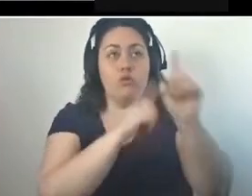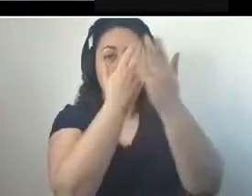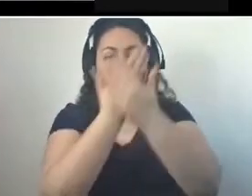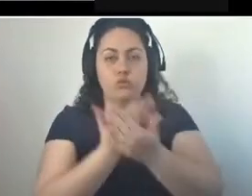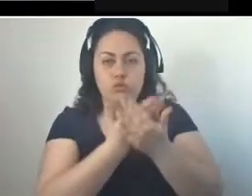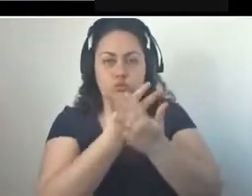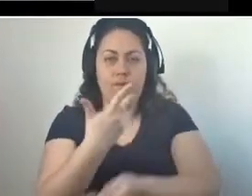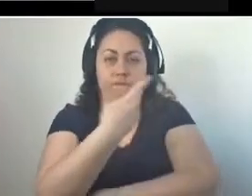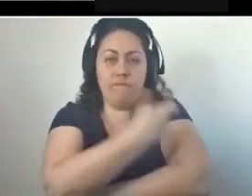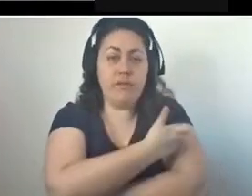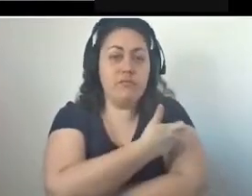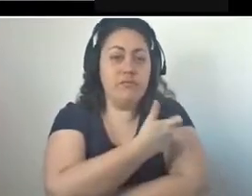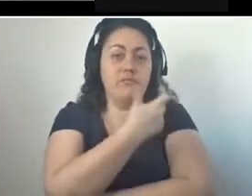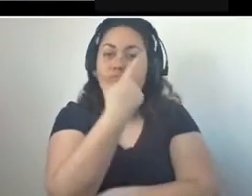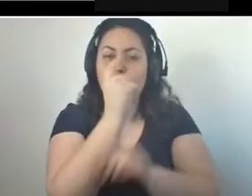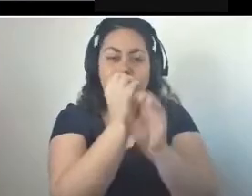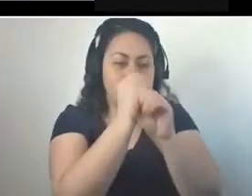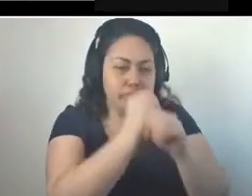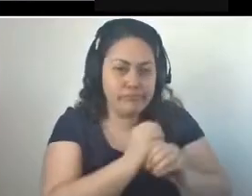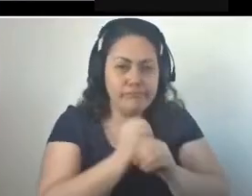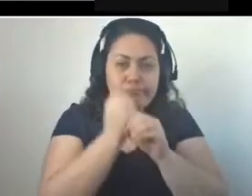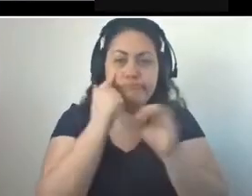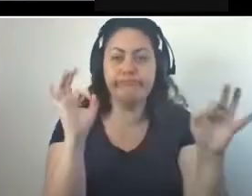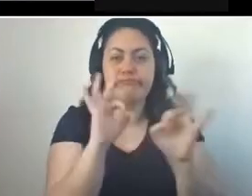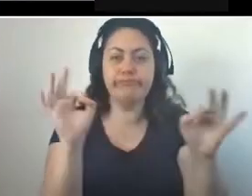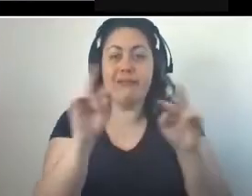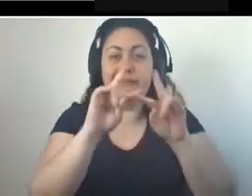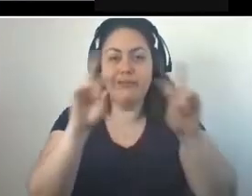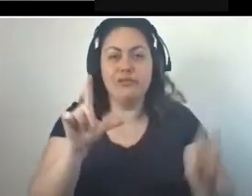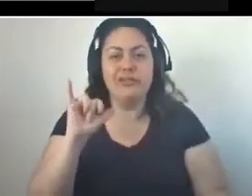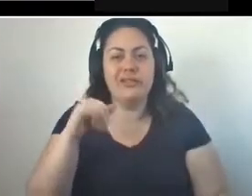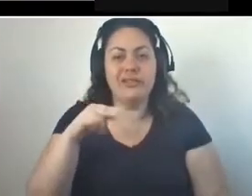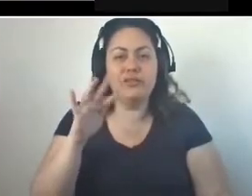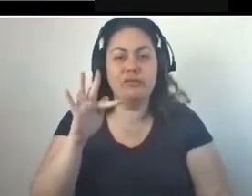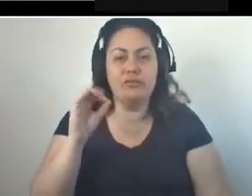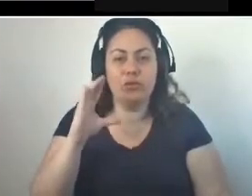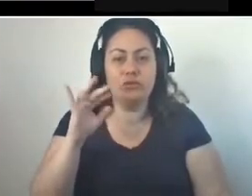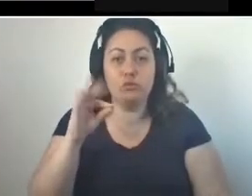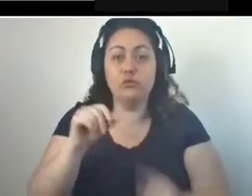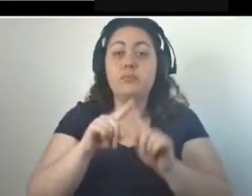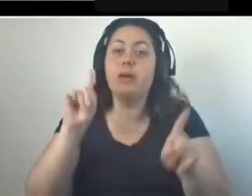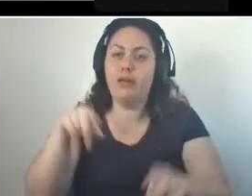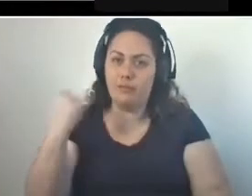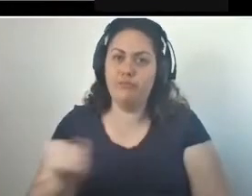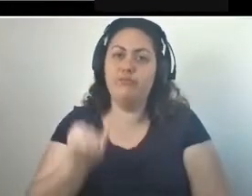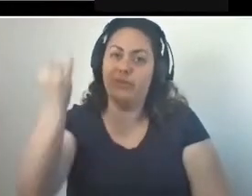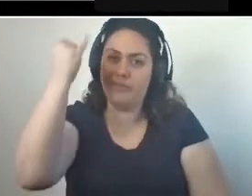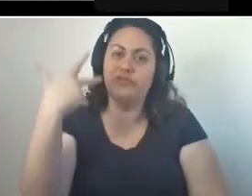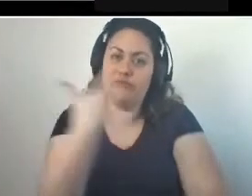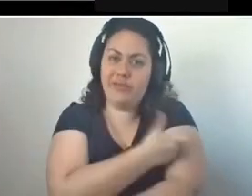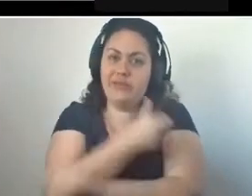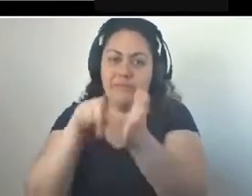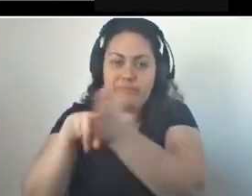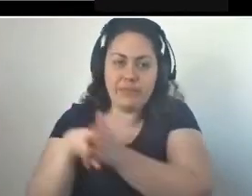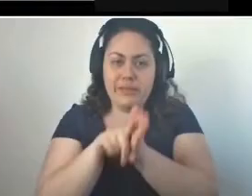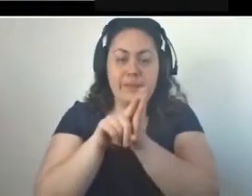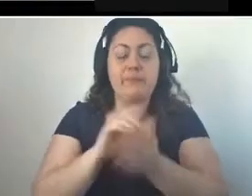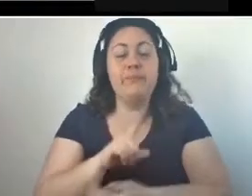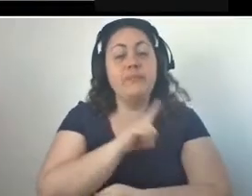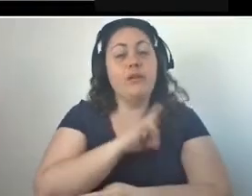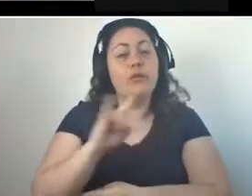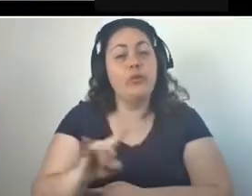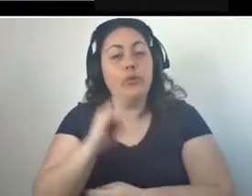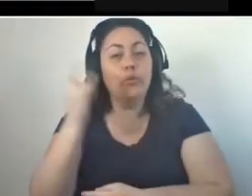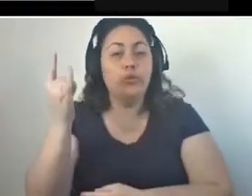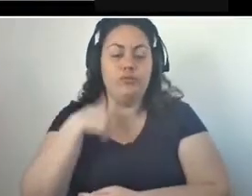é um dado bem importante, tá, que as vacinas têm que fazer. E por último tem essa vacina que eu tenho meio que um xodó, só quis mostrar para vocês porque ela é muito bonita,